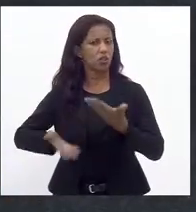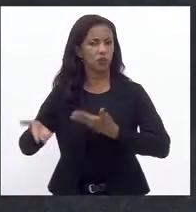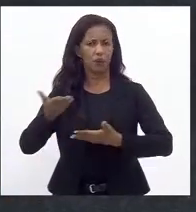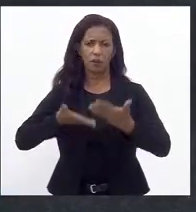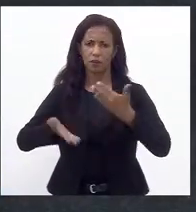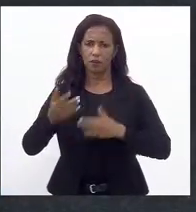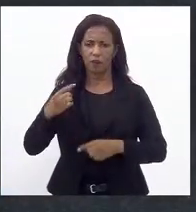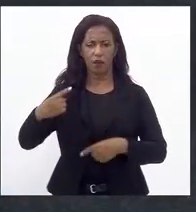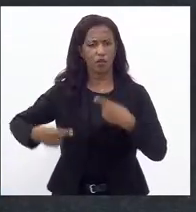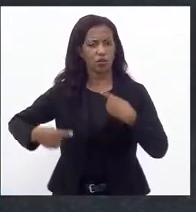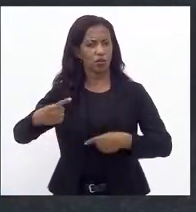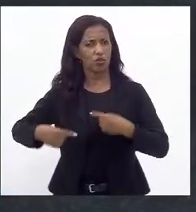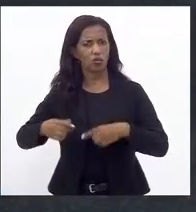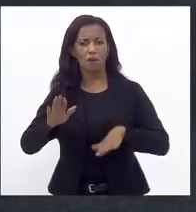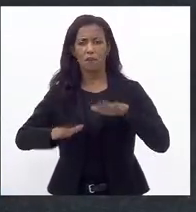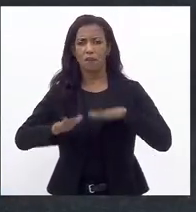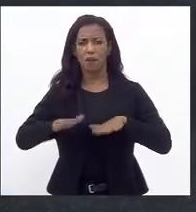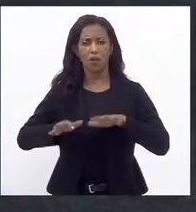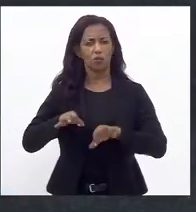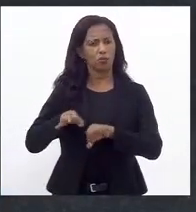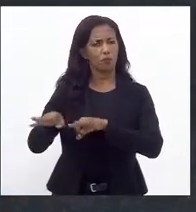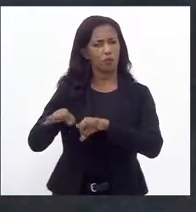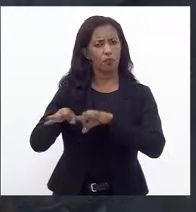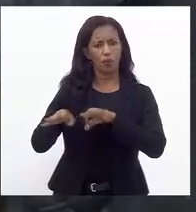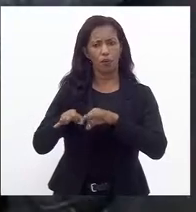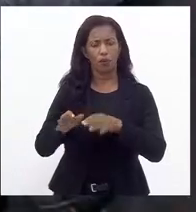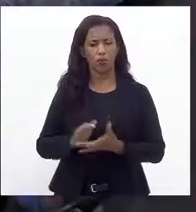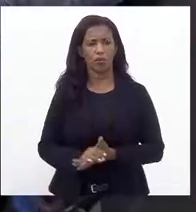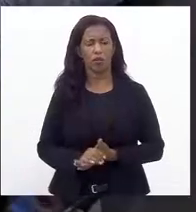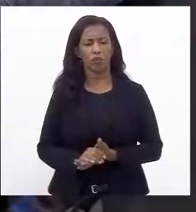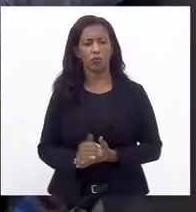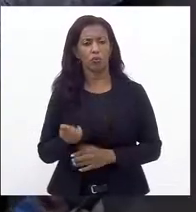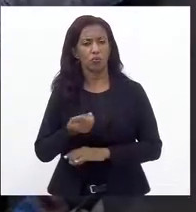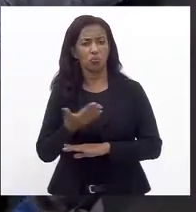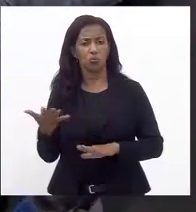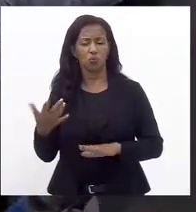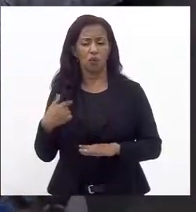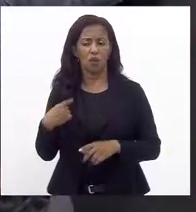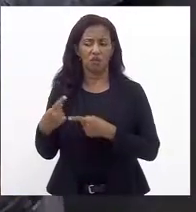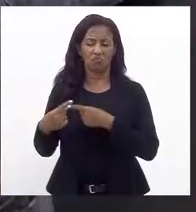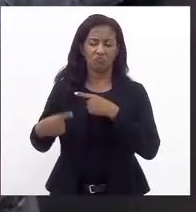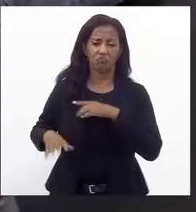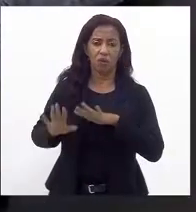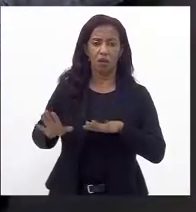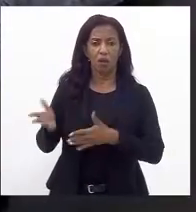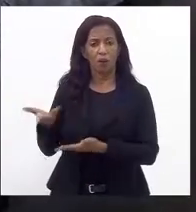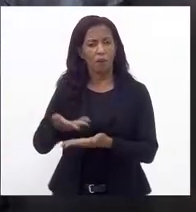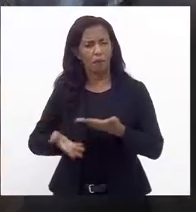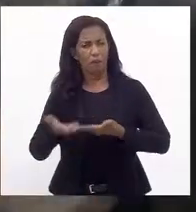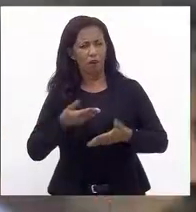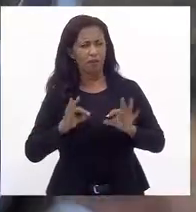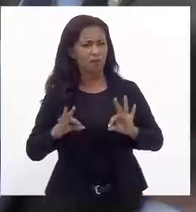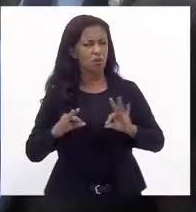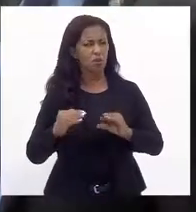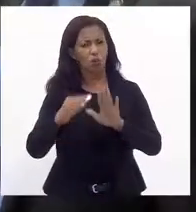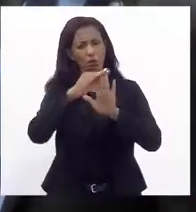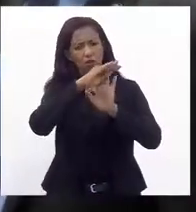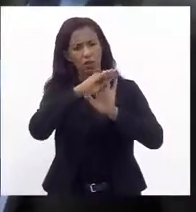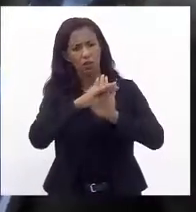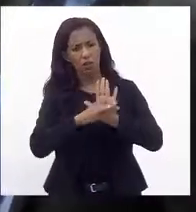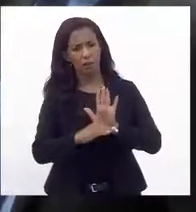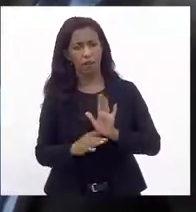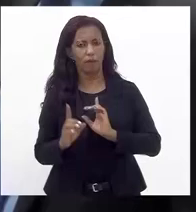discussões mesmo de projetos dos quais eu discordava participei de todas as etapas